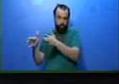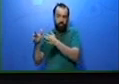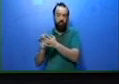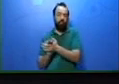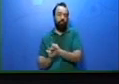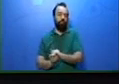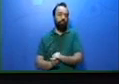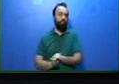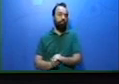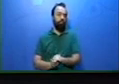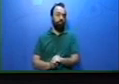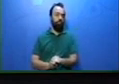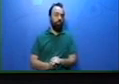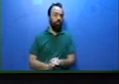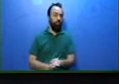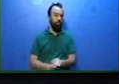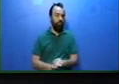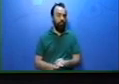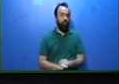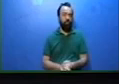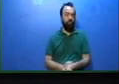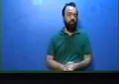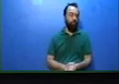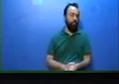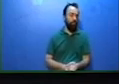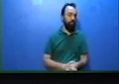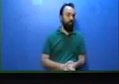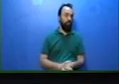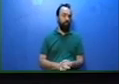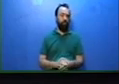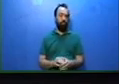os quadrinhos, senão muda o sentido da mensagem.